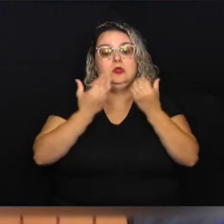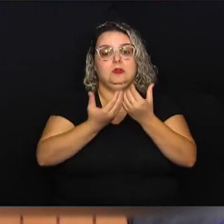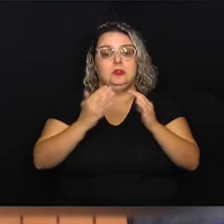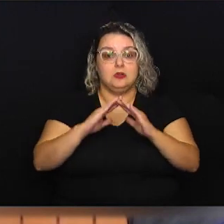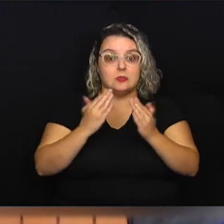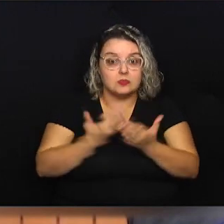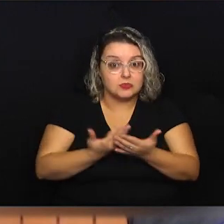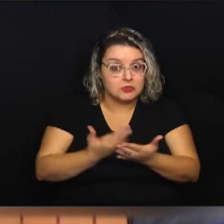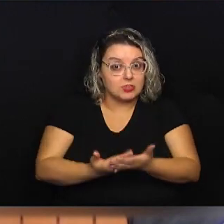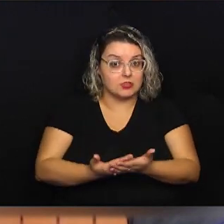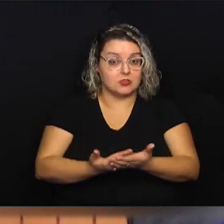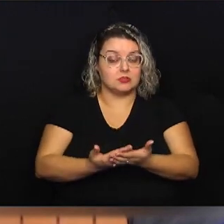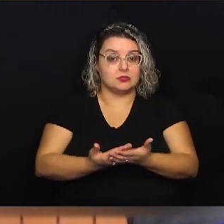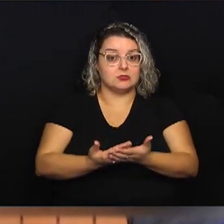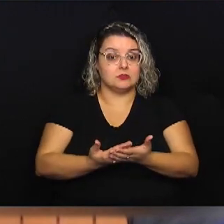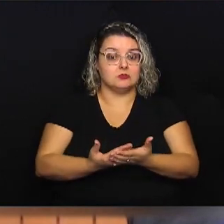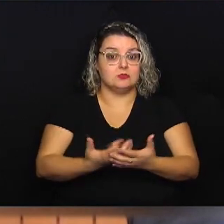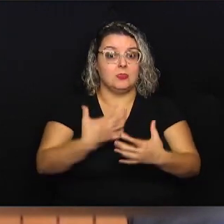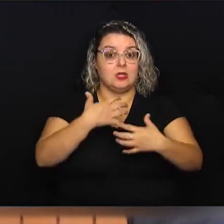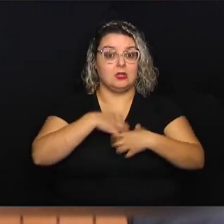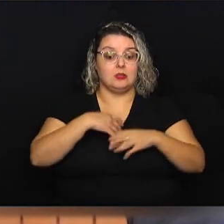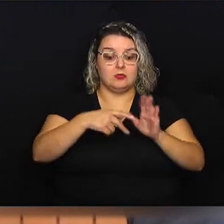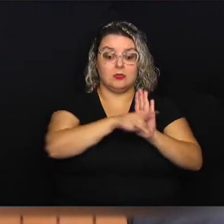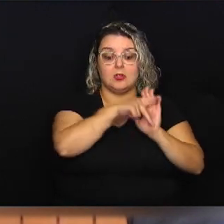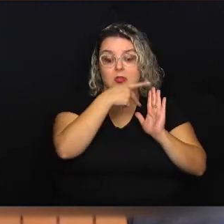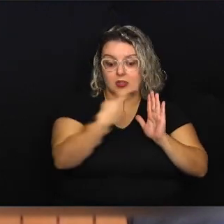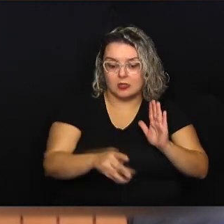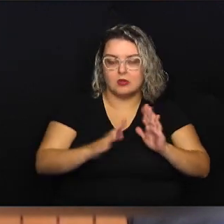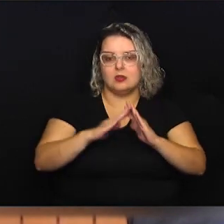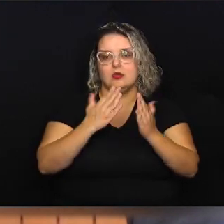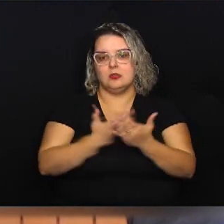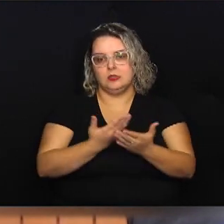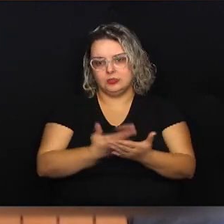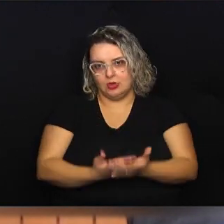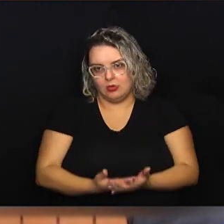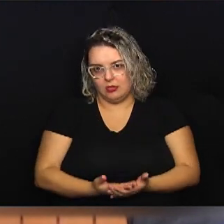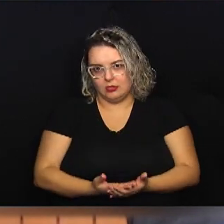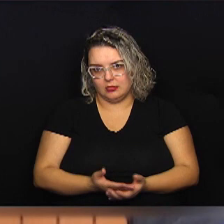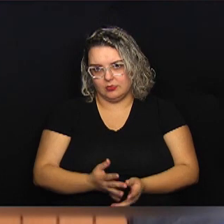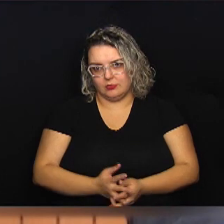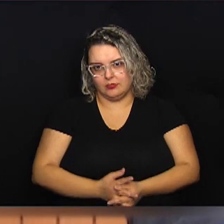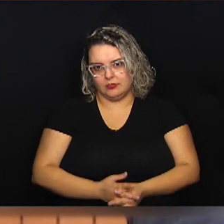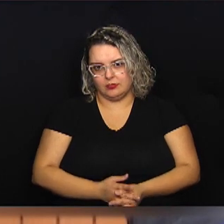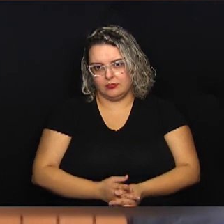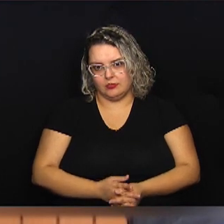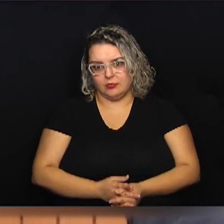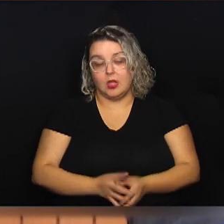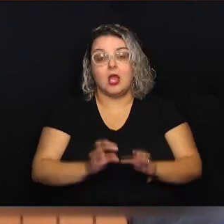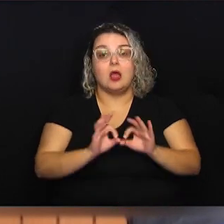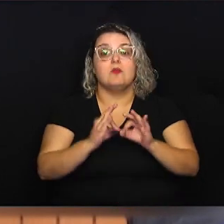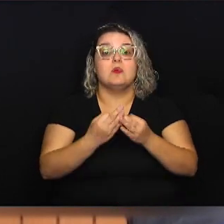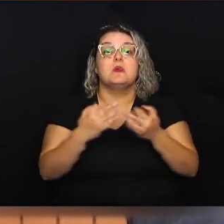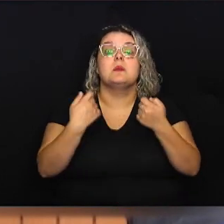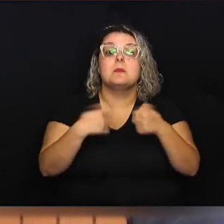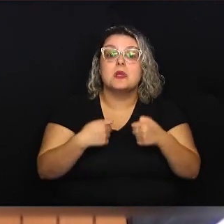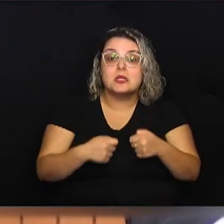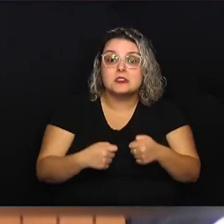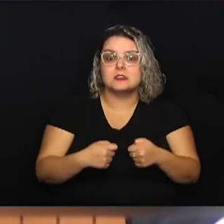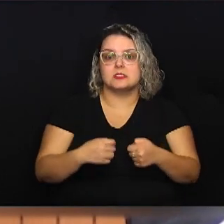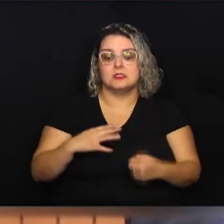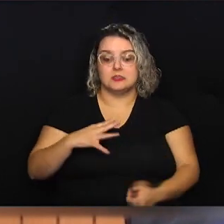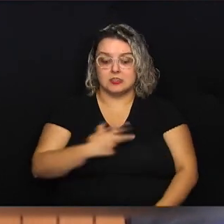escolar, para se sentirem pertencentes à escola. A família precisa resgatar